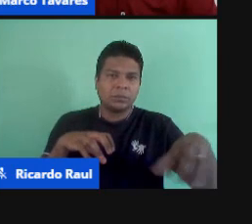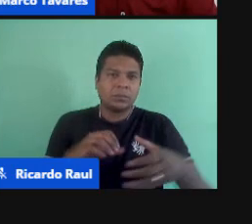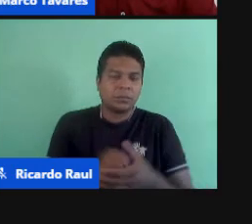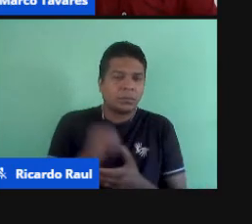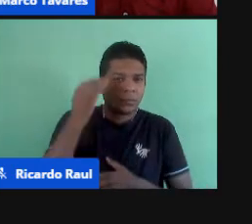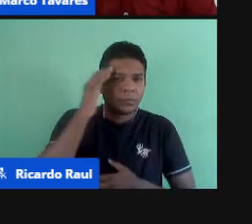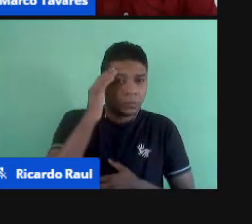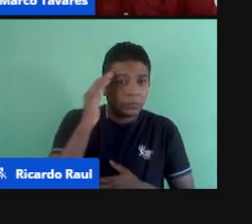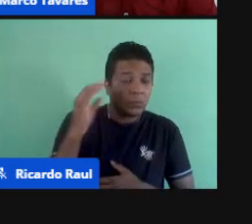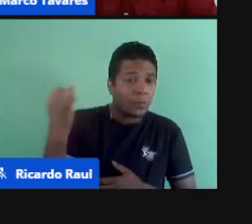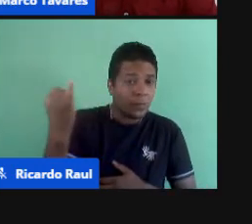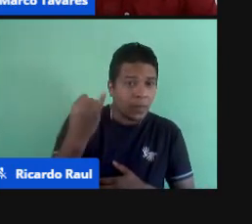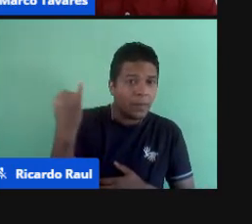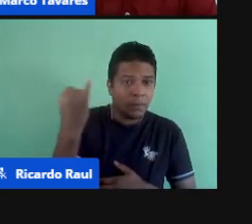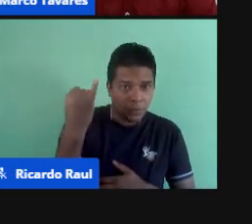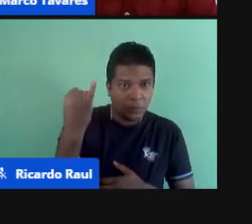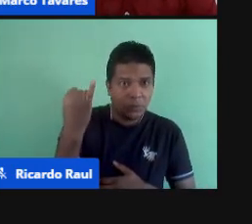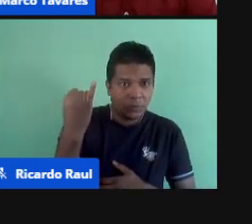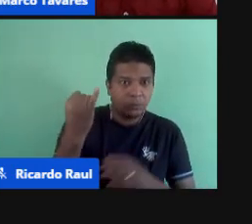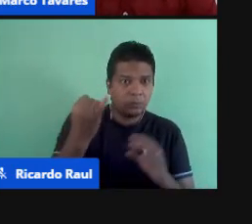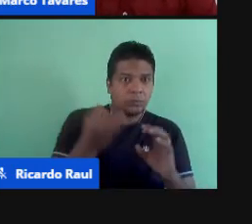entenderem a importância dos Jogos